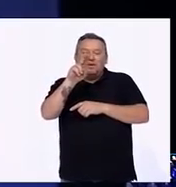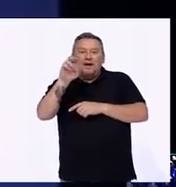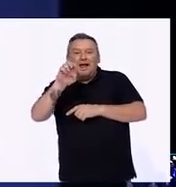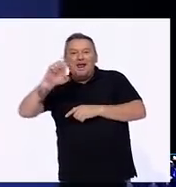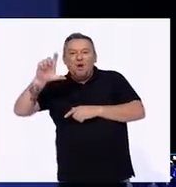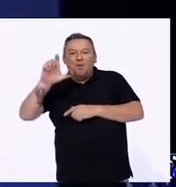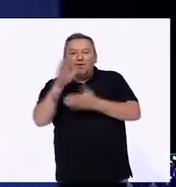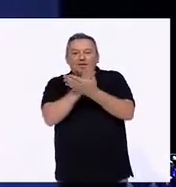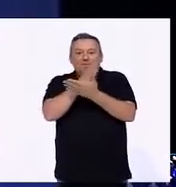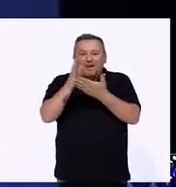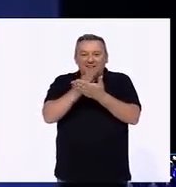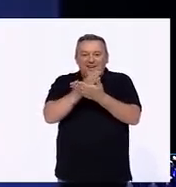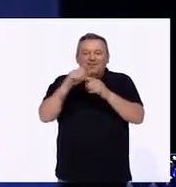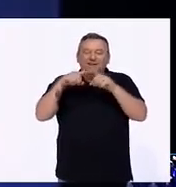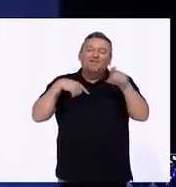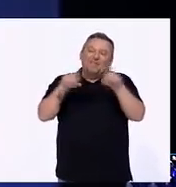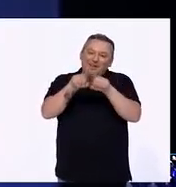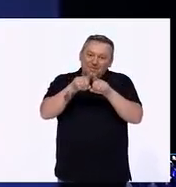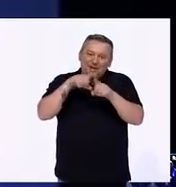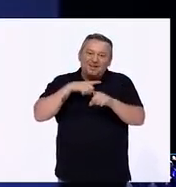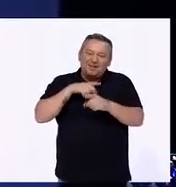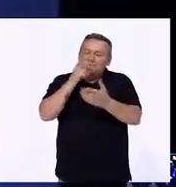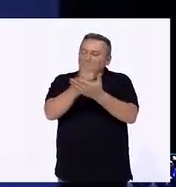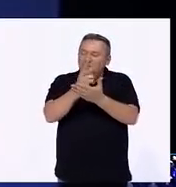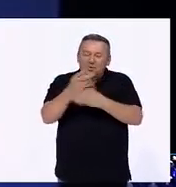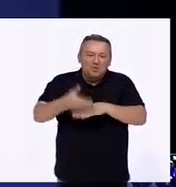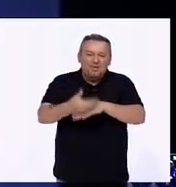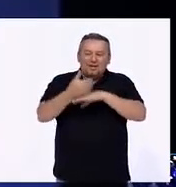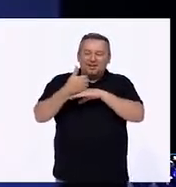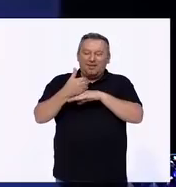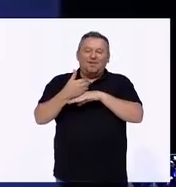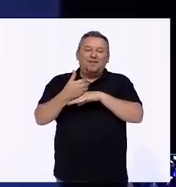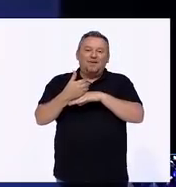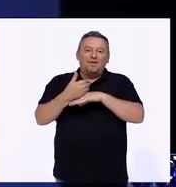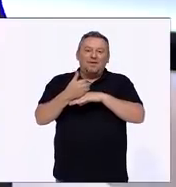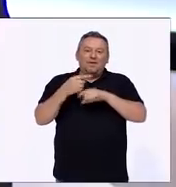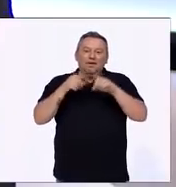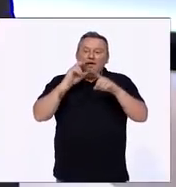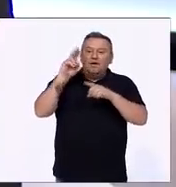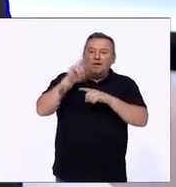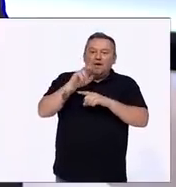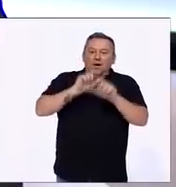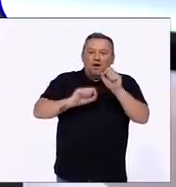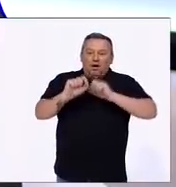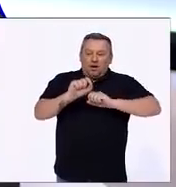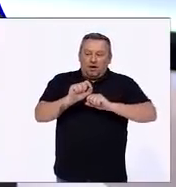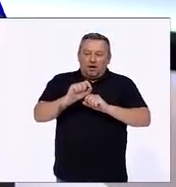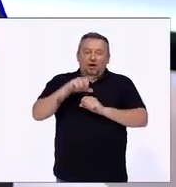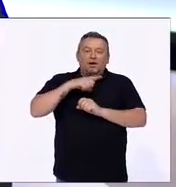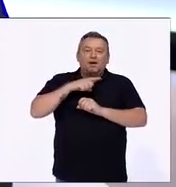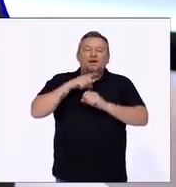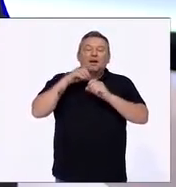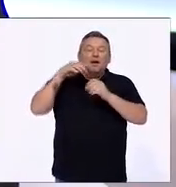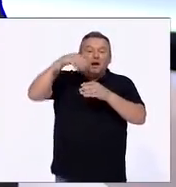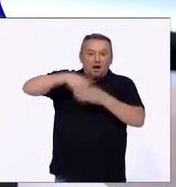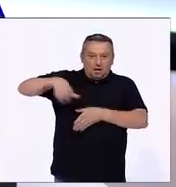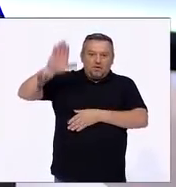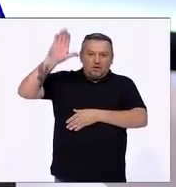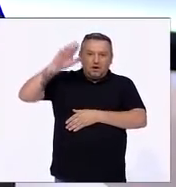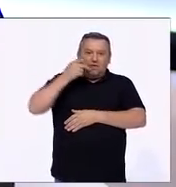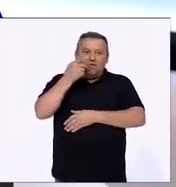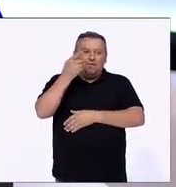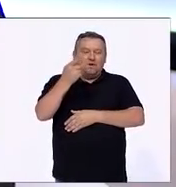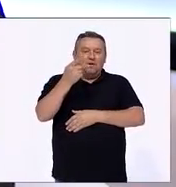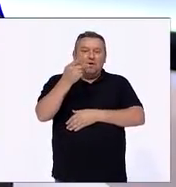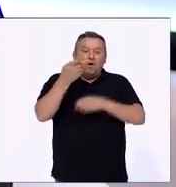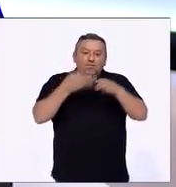essa questão é uma questão que vem desde muito tempo. Agora, isso é uma questão que tem candidato que fala, olha,